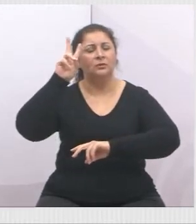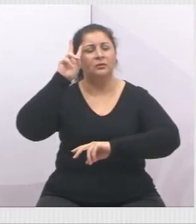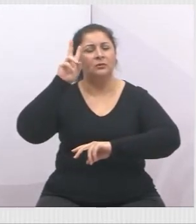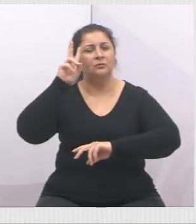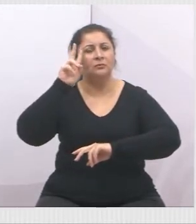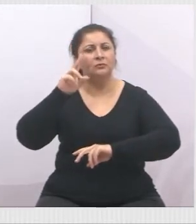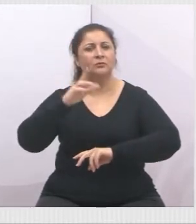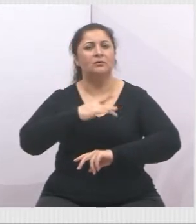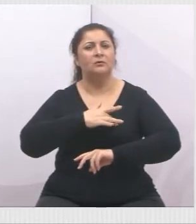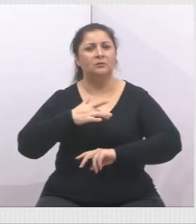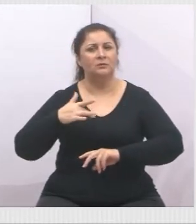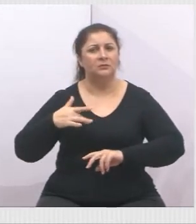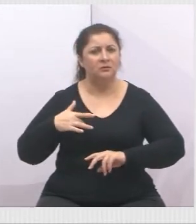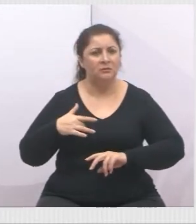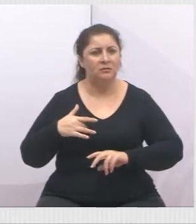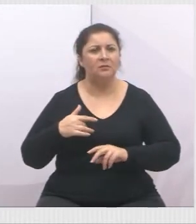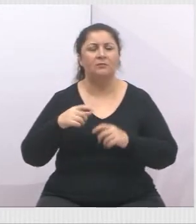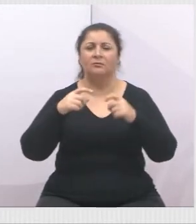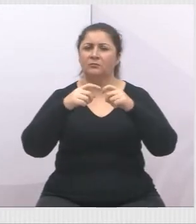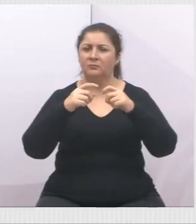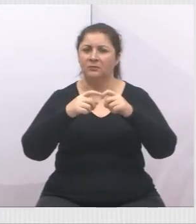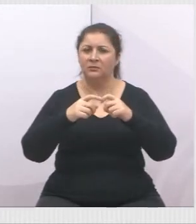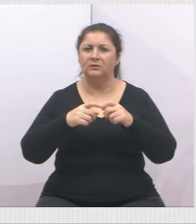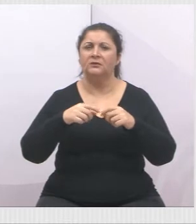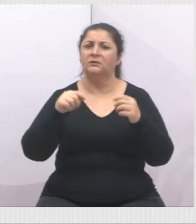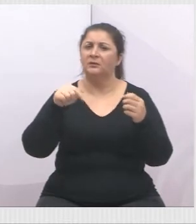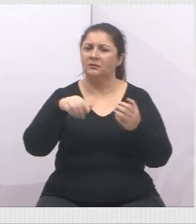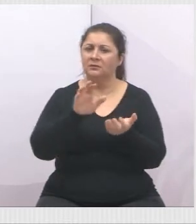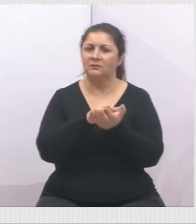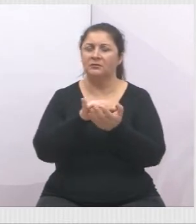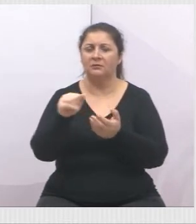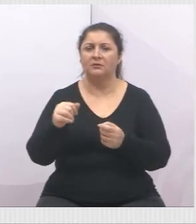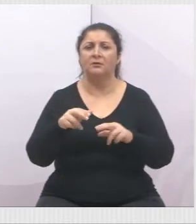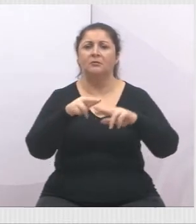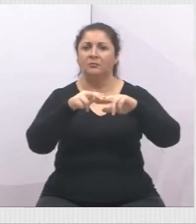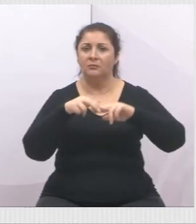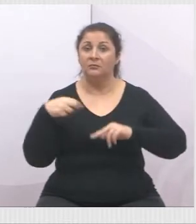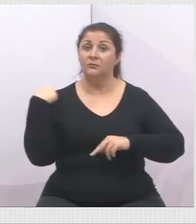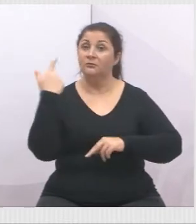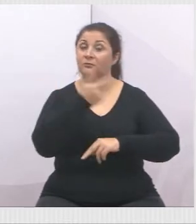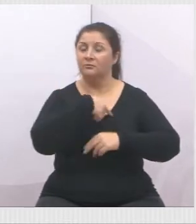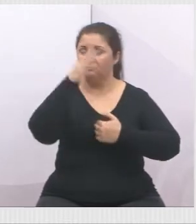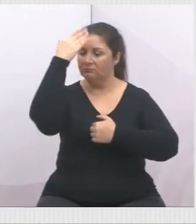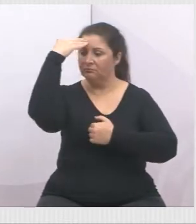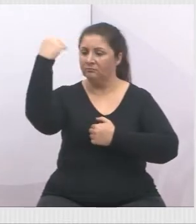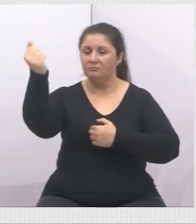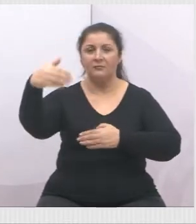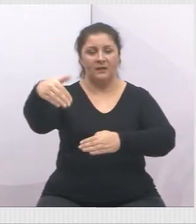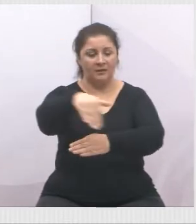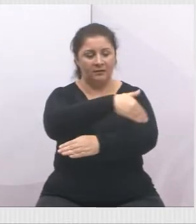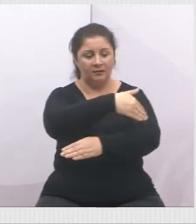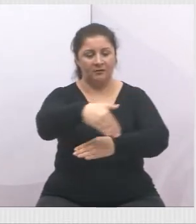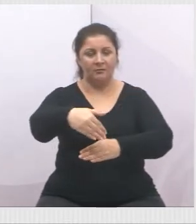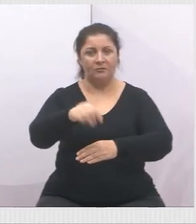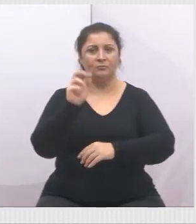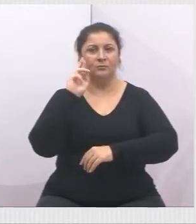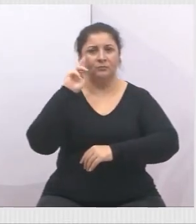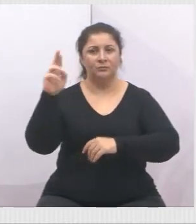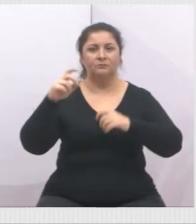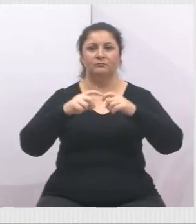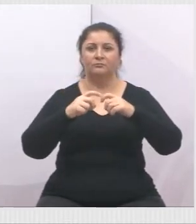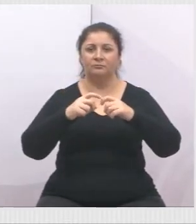com muito orgulho que apresentamos esta justa homenagem de denominação de via pública para o senhor Carlos Frederico